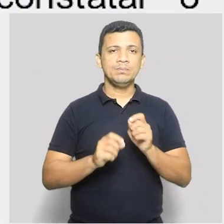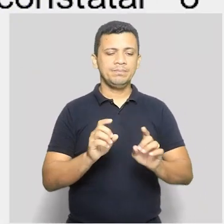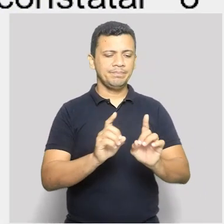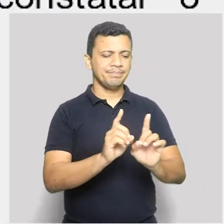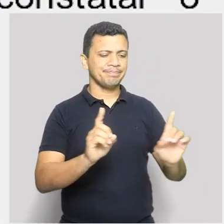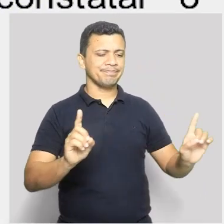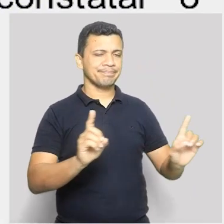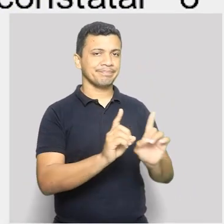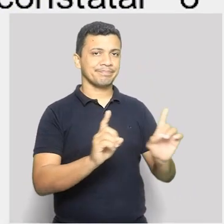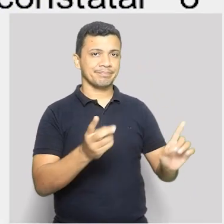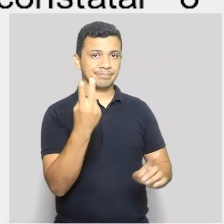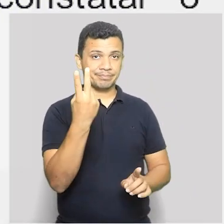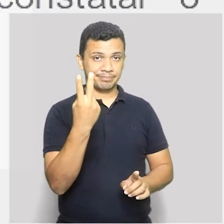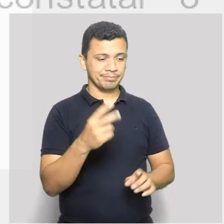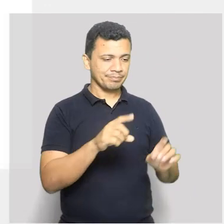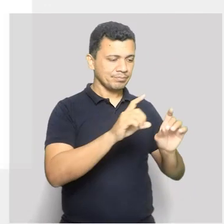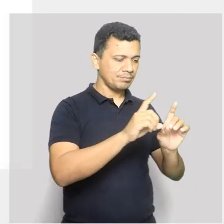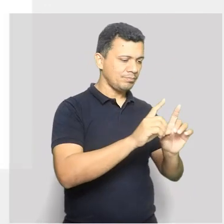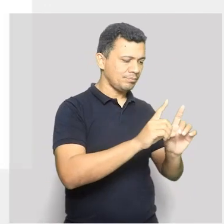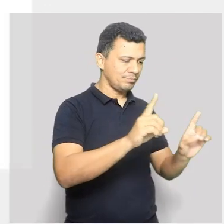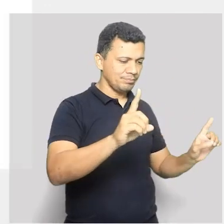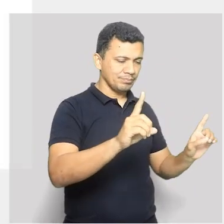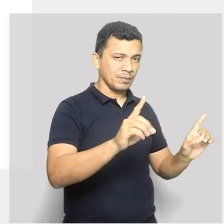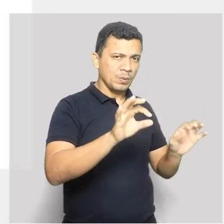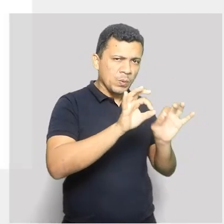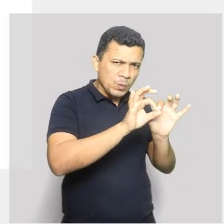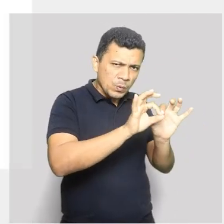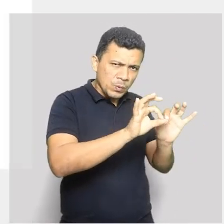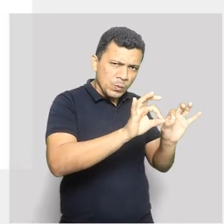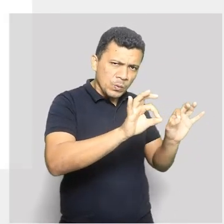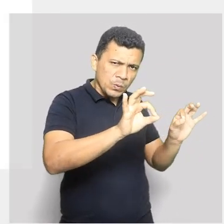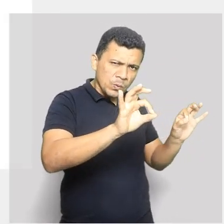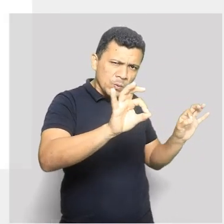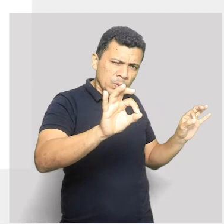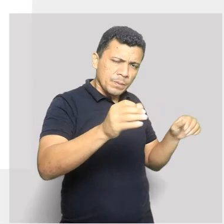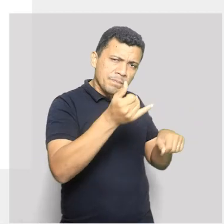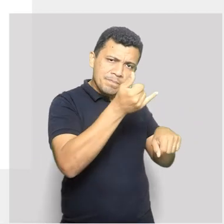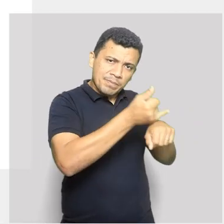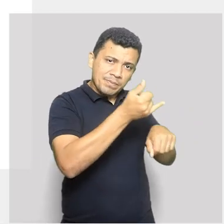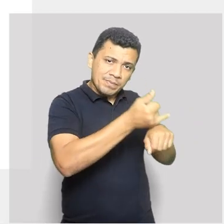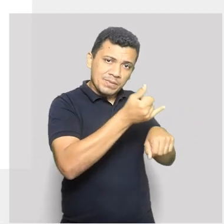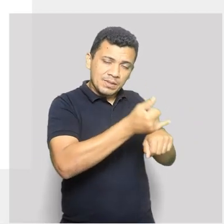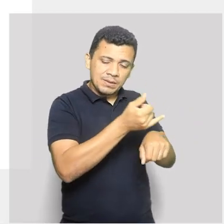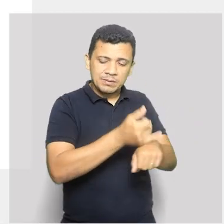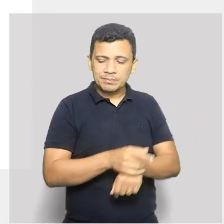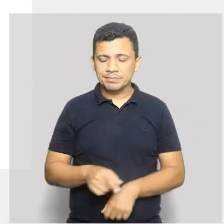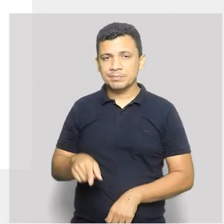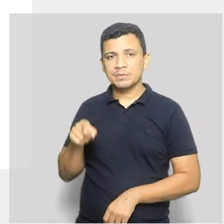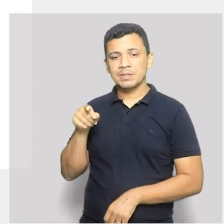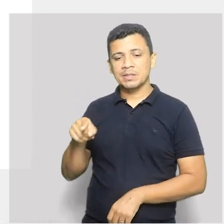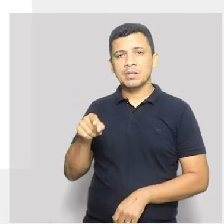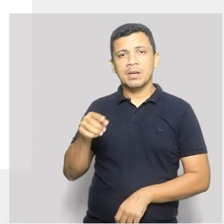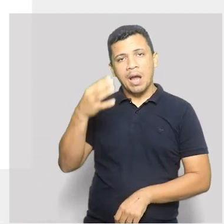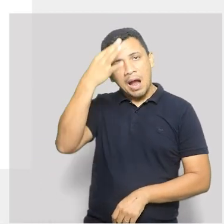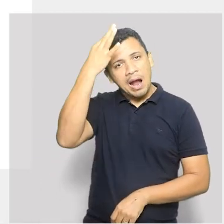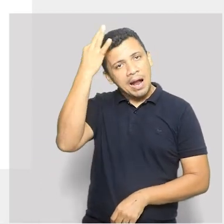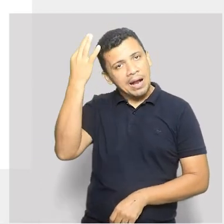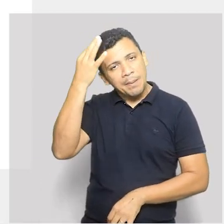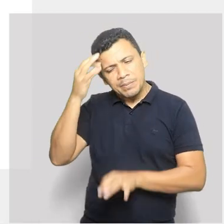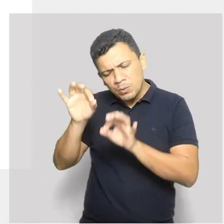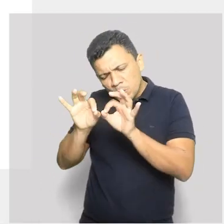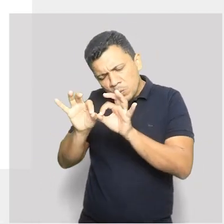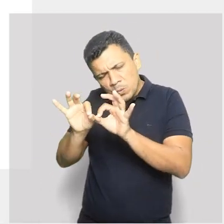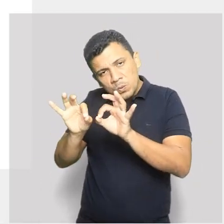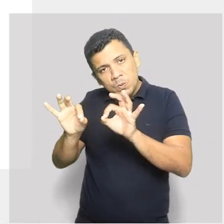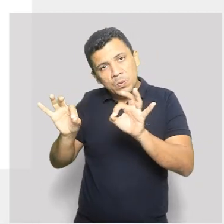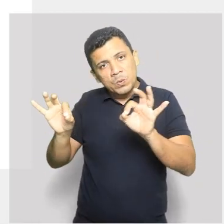de dois objetos. No caso aqui o nanofio, que corresponde a um objetozinho metálico, e correspondente ali a um fio de cabelo. Aí ele me deu